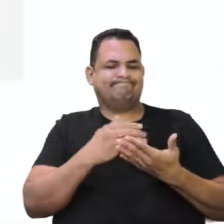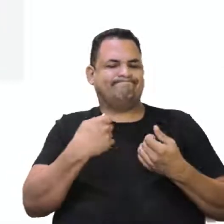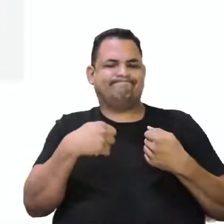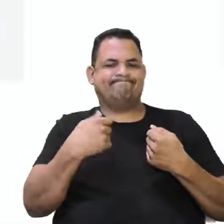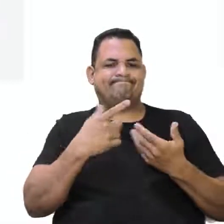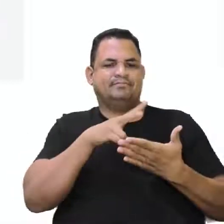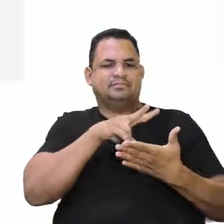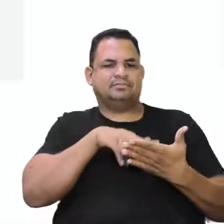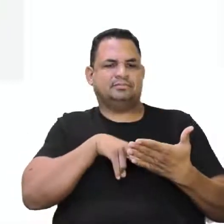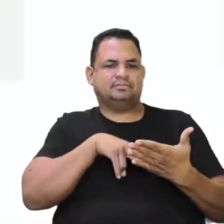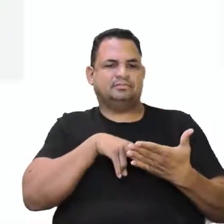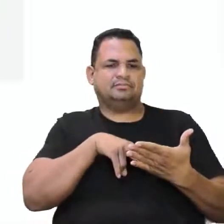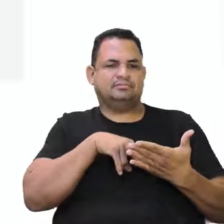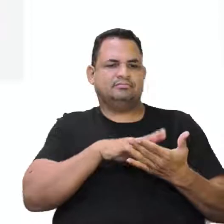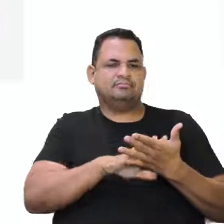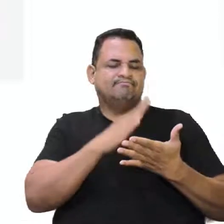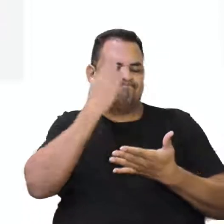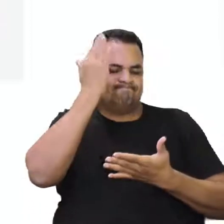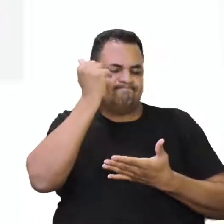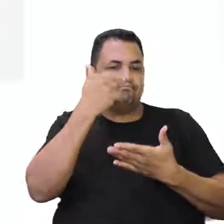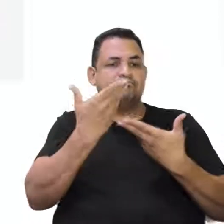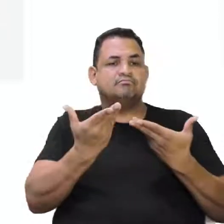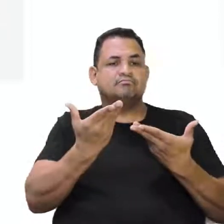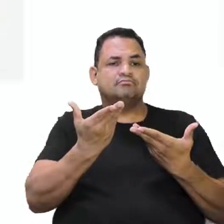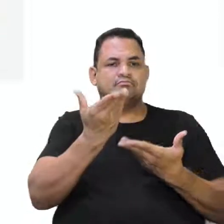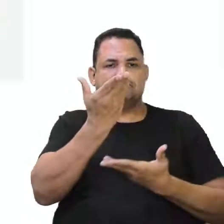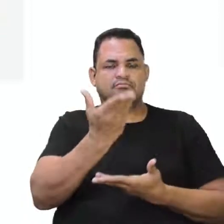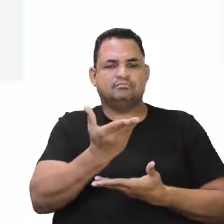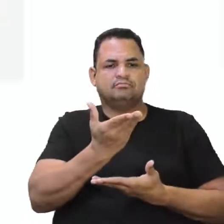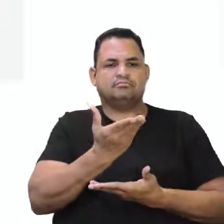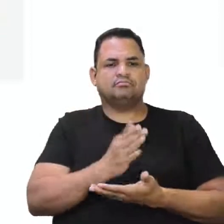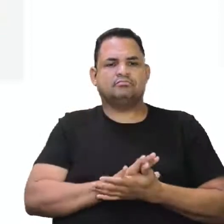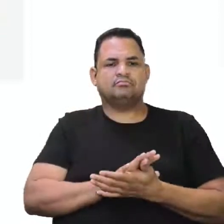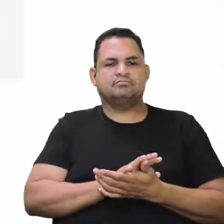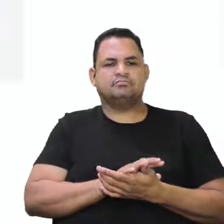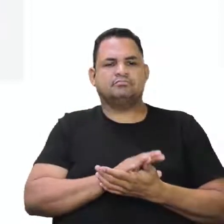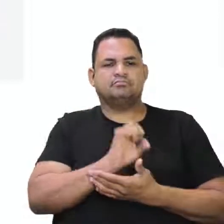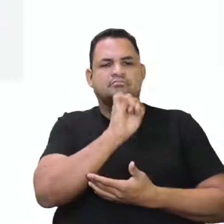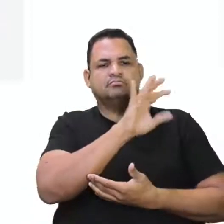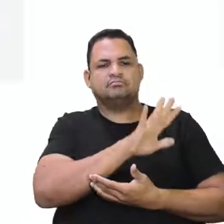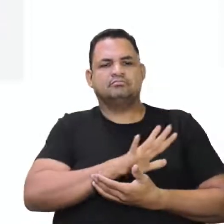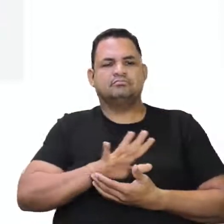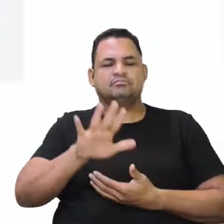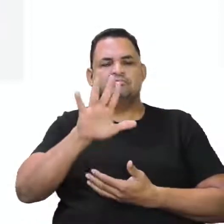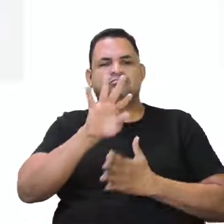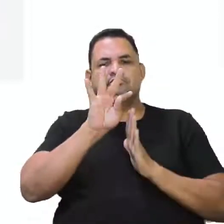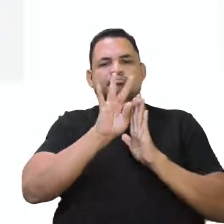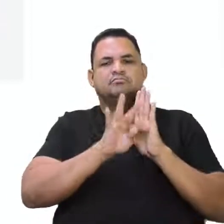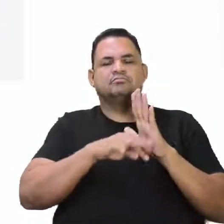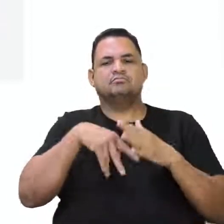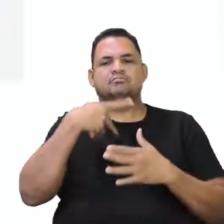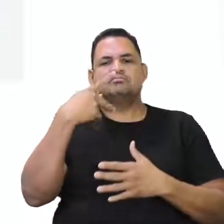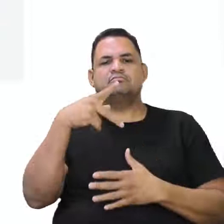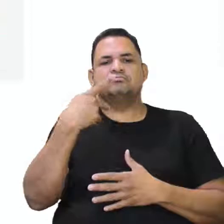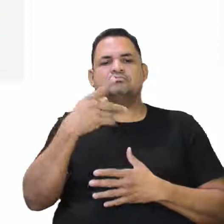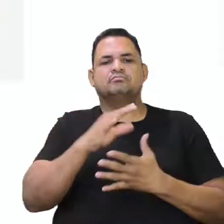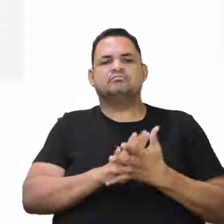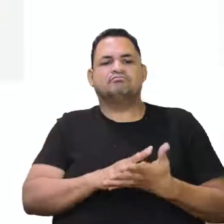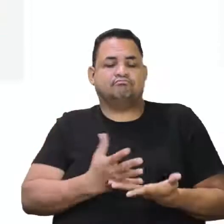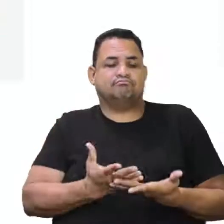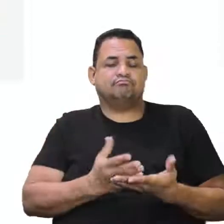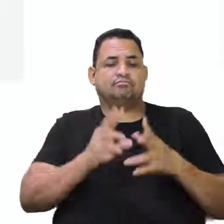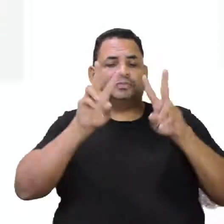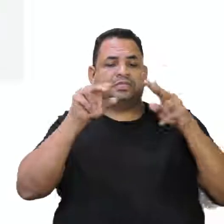ler o que está escrito aqui para saber que essa imagem com esse texto aqui fala sobre